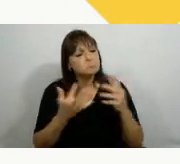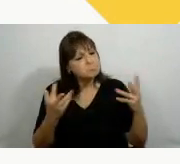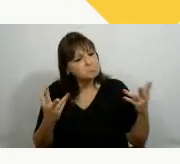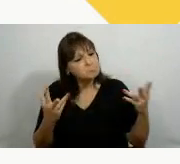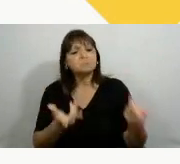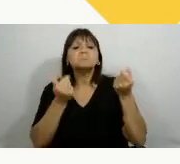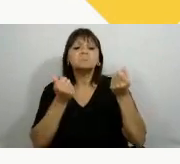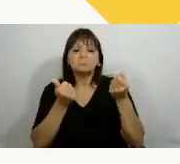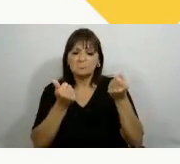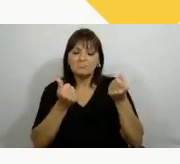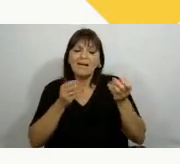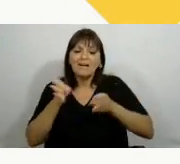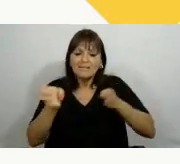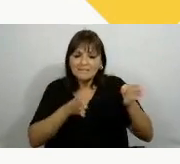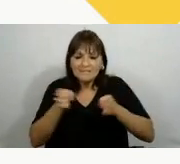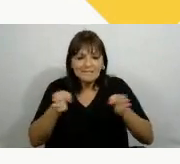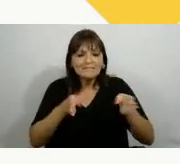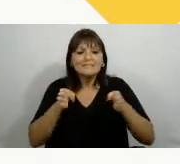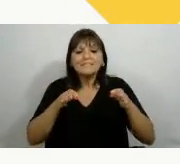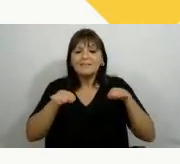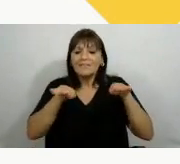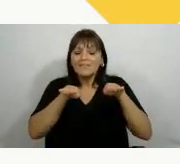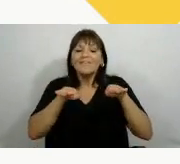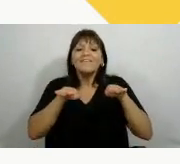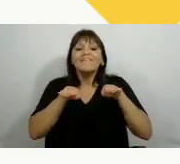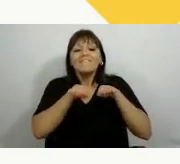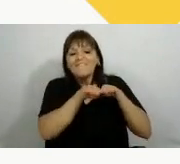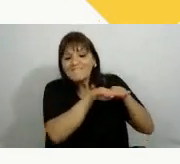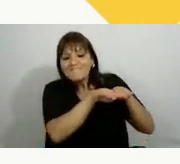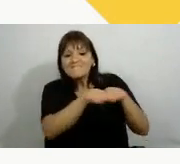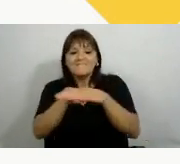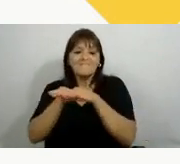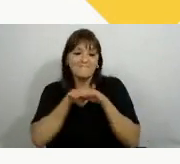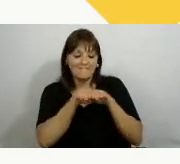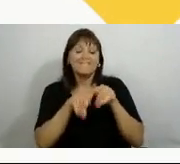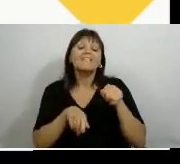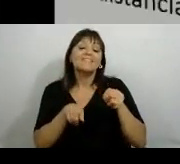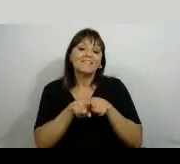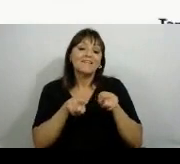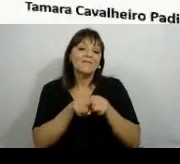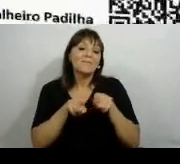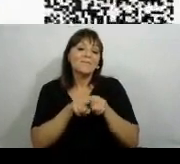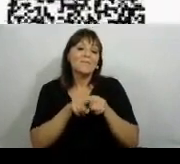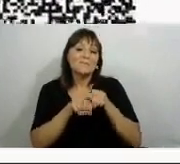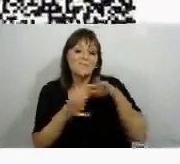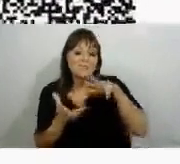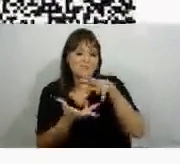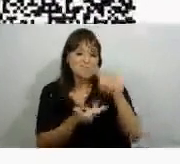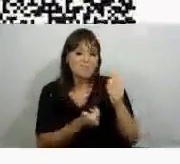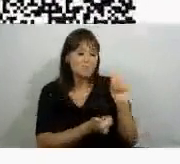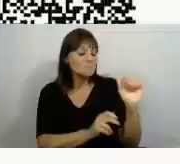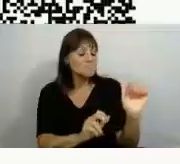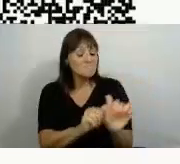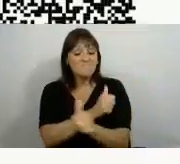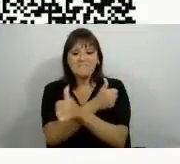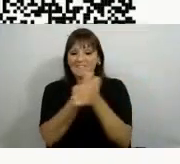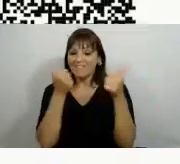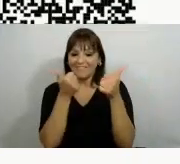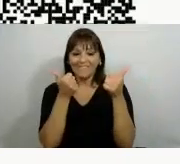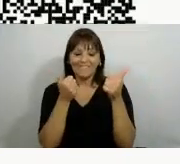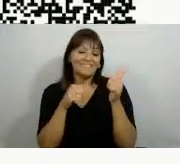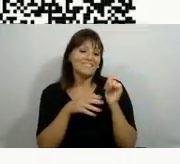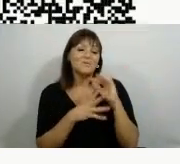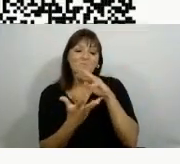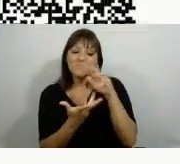equitativo. A inclusão torna um mundo sempre melhor, né? Mais bonito, né, também.